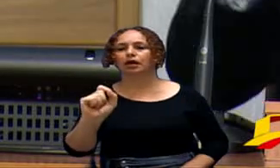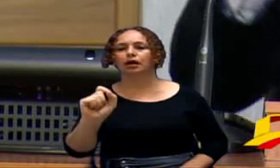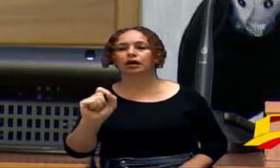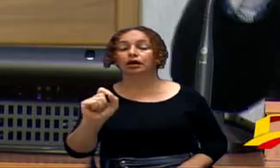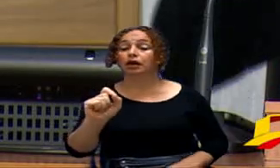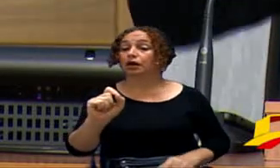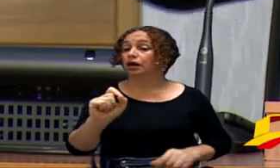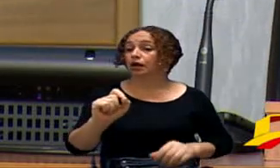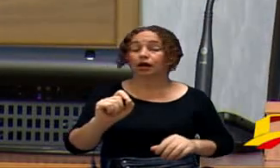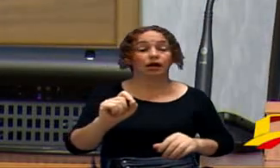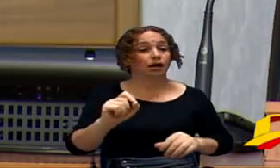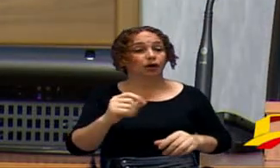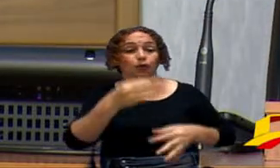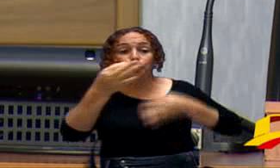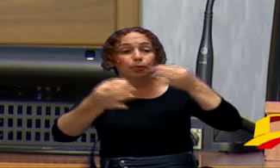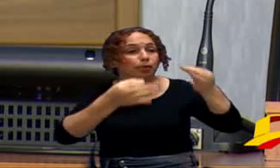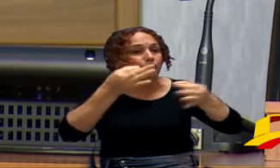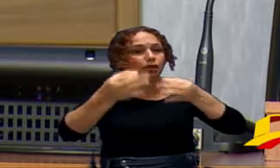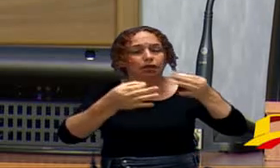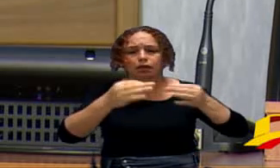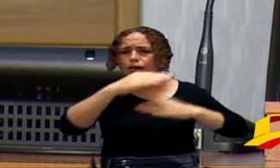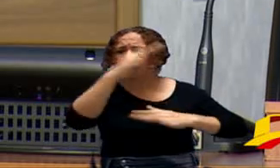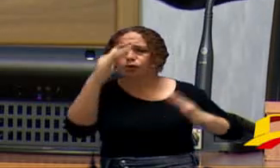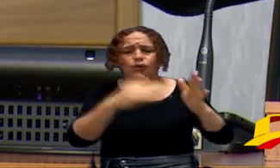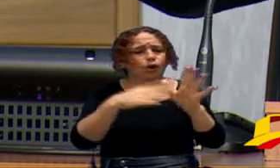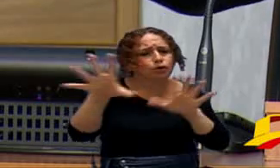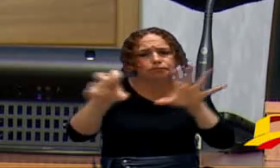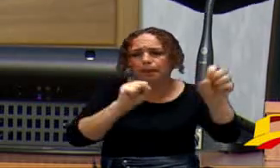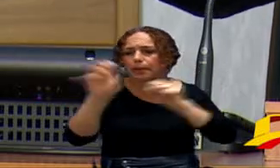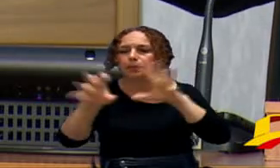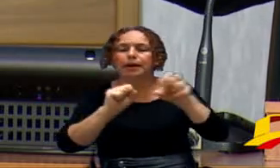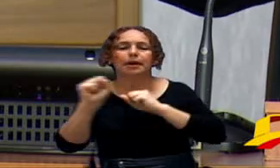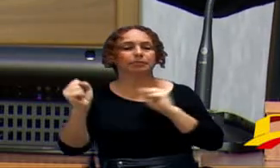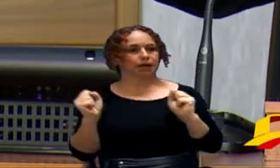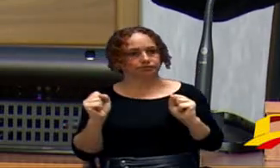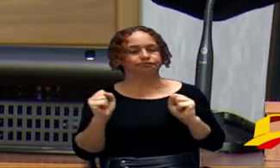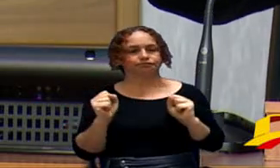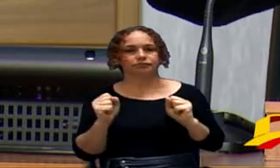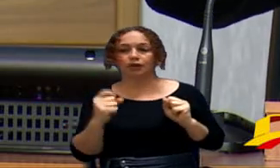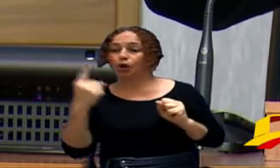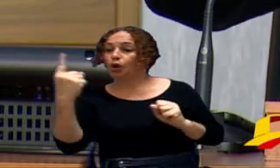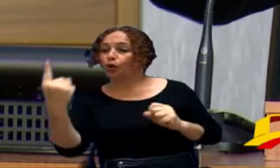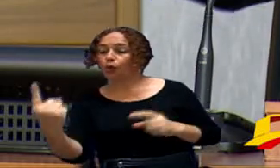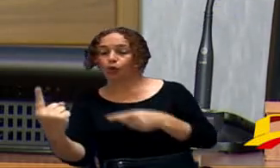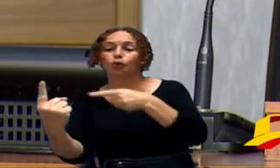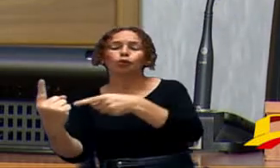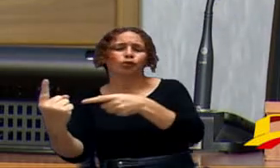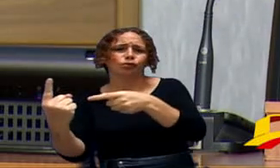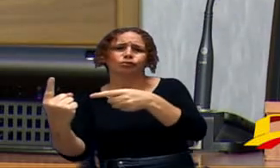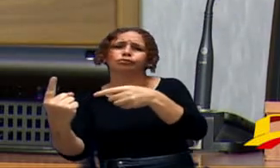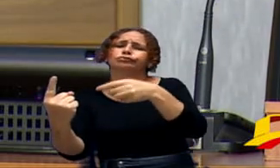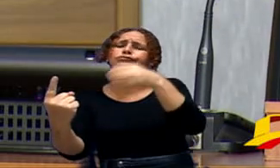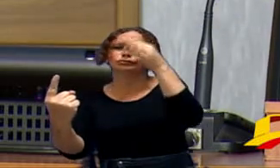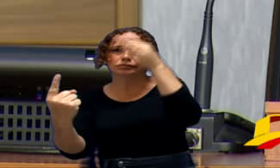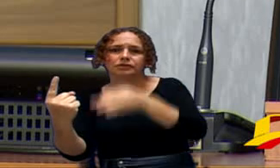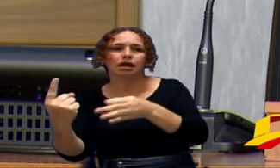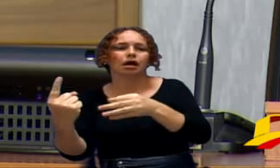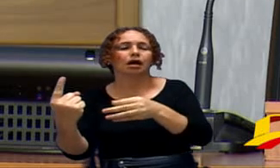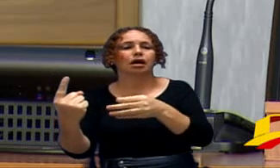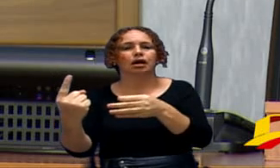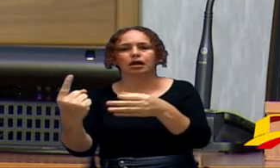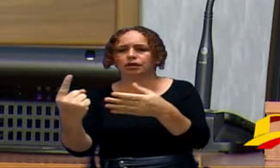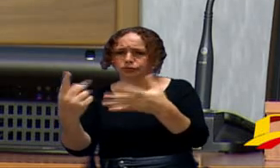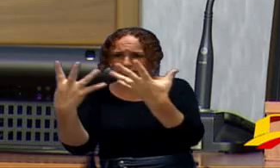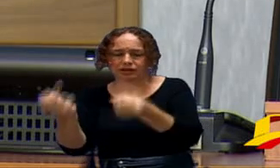que a gente possa balancear. Nós escutamos duas pessoas falando do santuário e agora nós precisamos de duas pessoas. Alguém aqui se habilita?